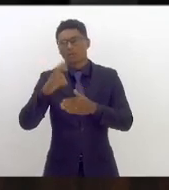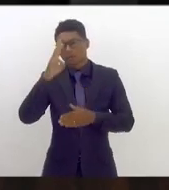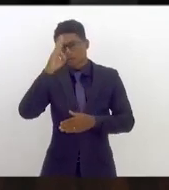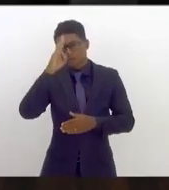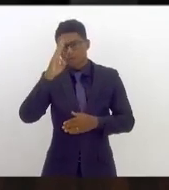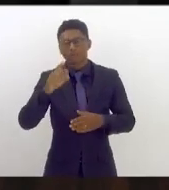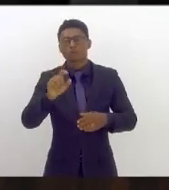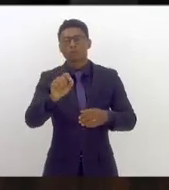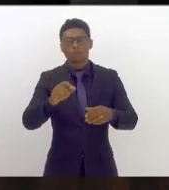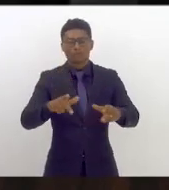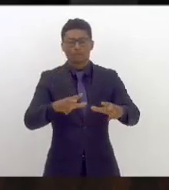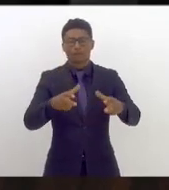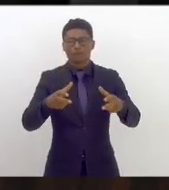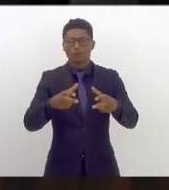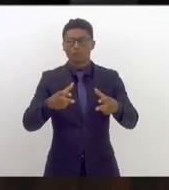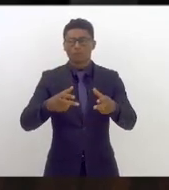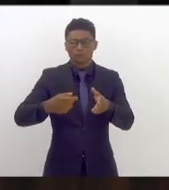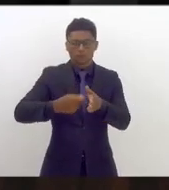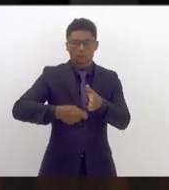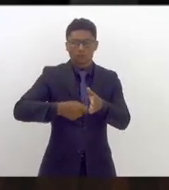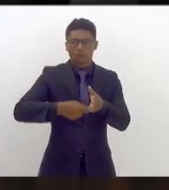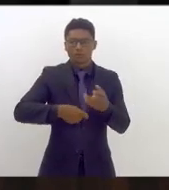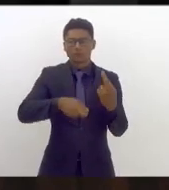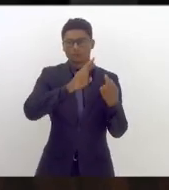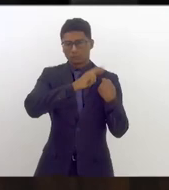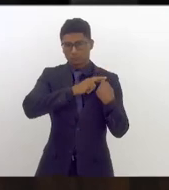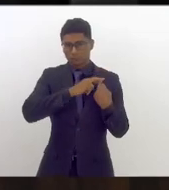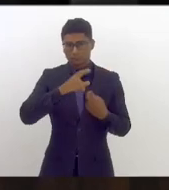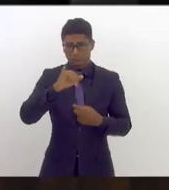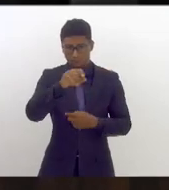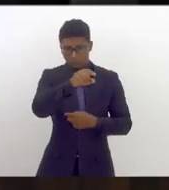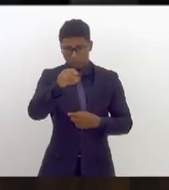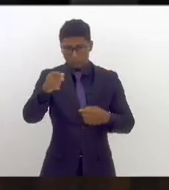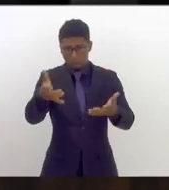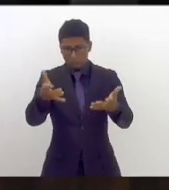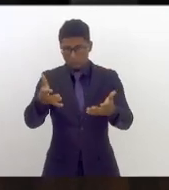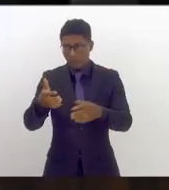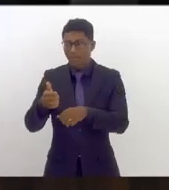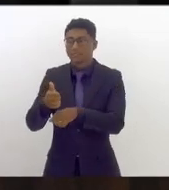tributação. E se vossas excelências quiserem chamar